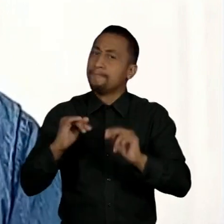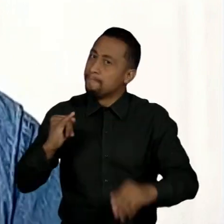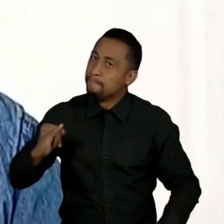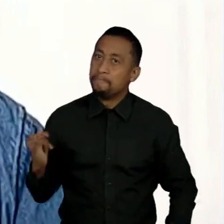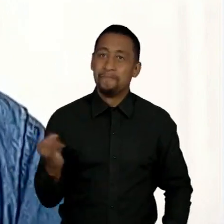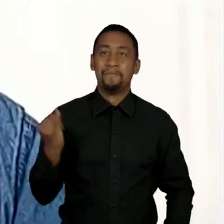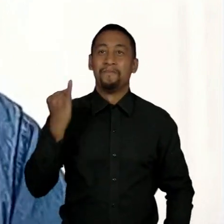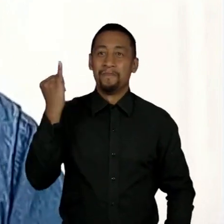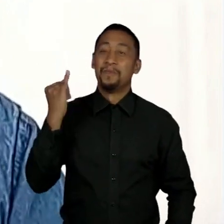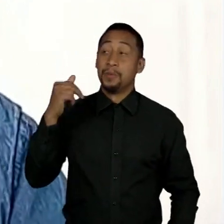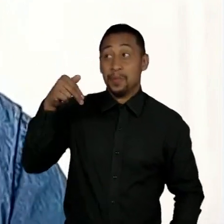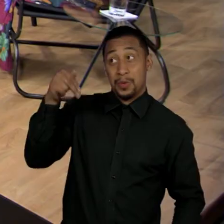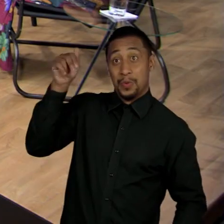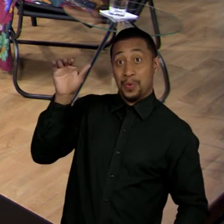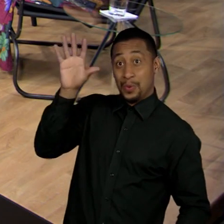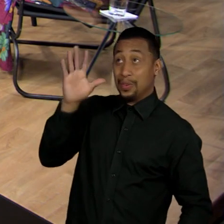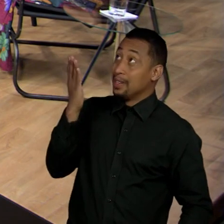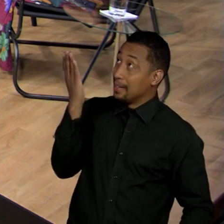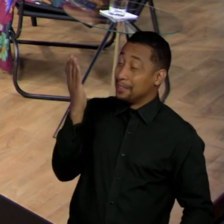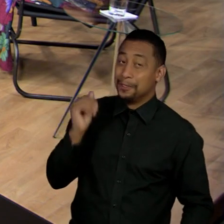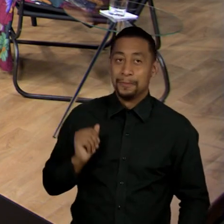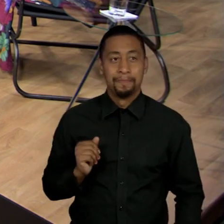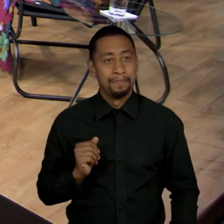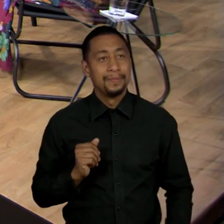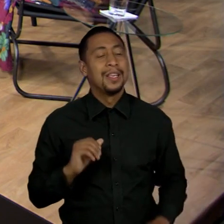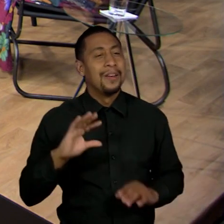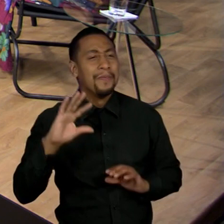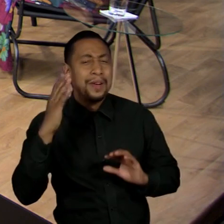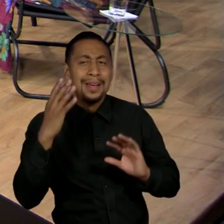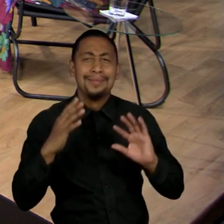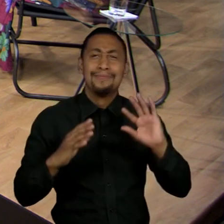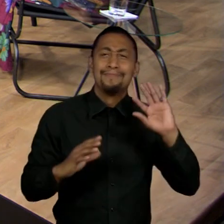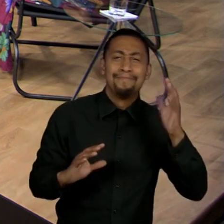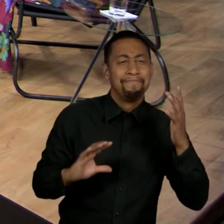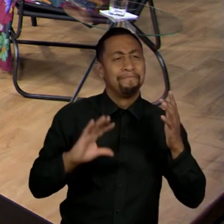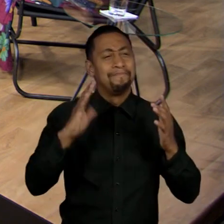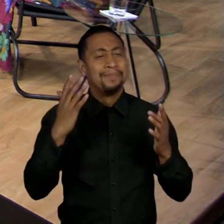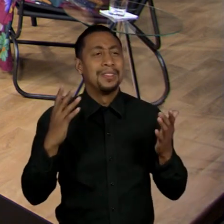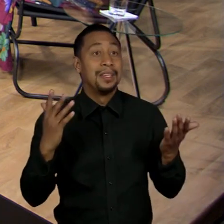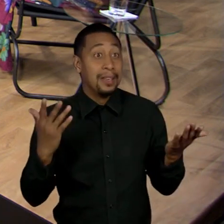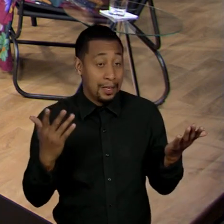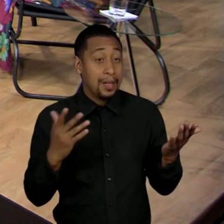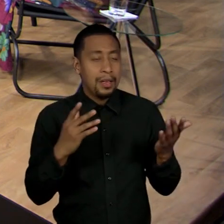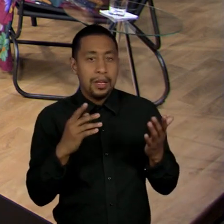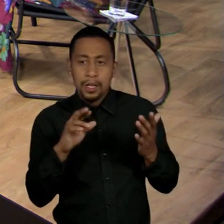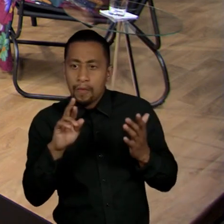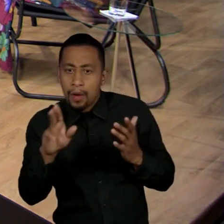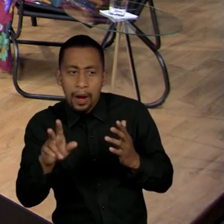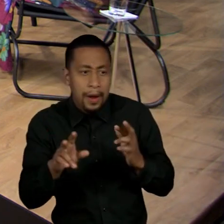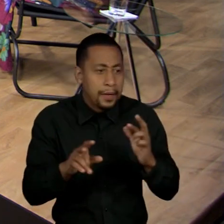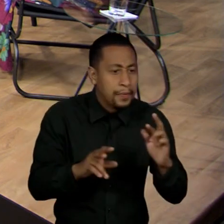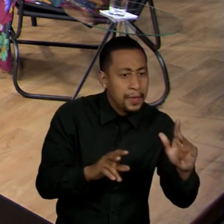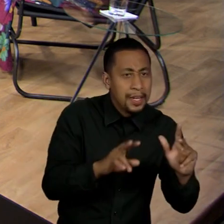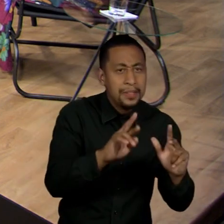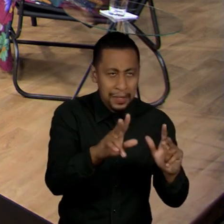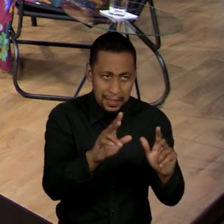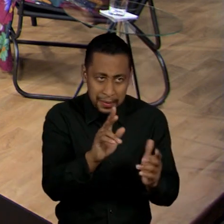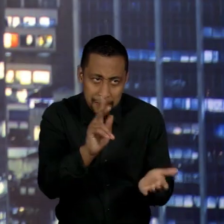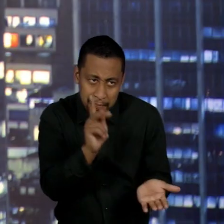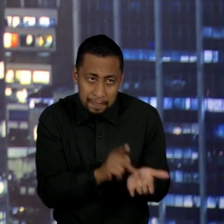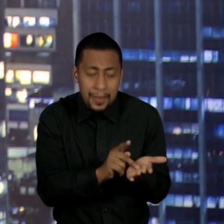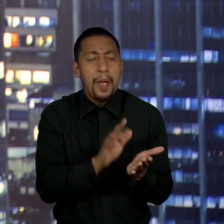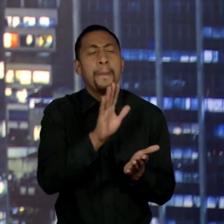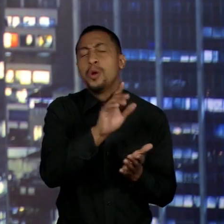para todo o Nordeste. E cada festa acaba tendo aí um detalhe ou outro que é diferente, não é, professor? Mas o que é